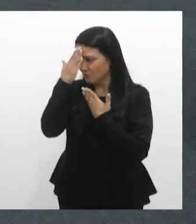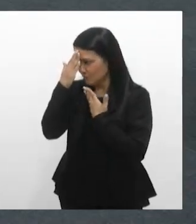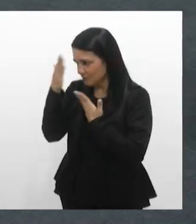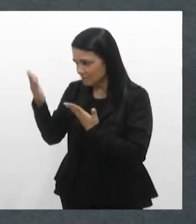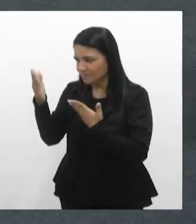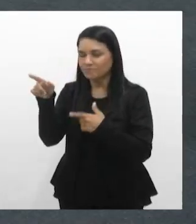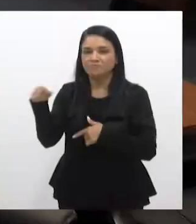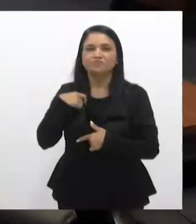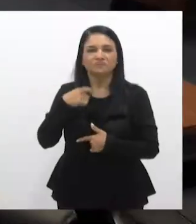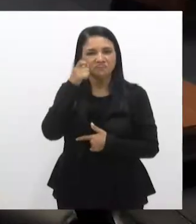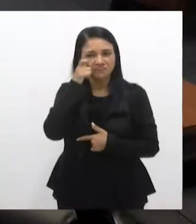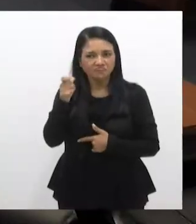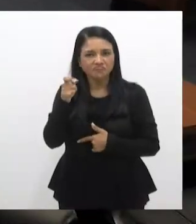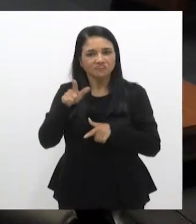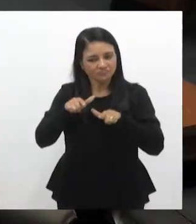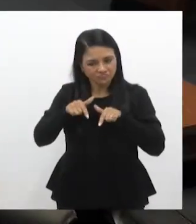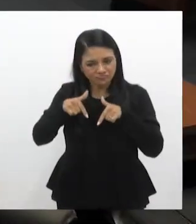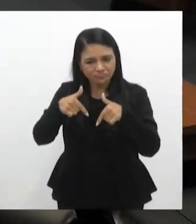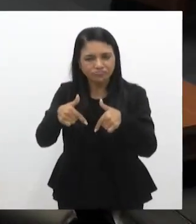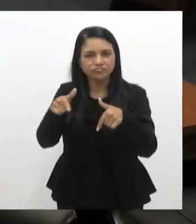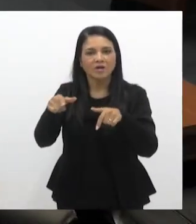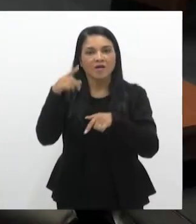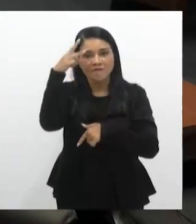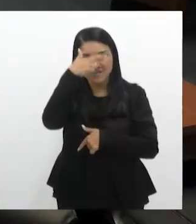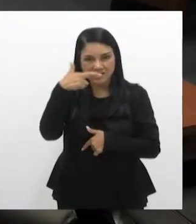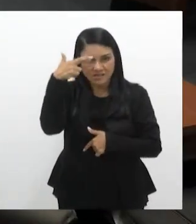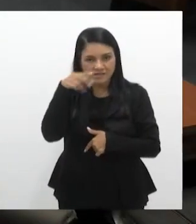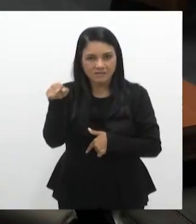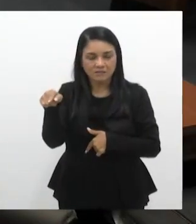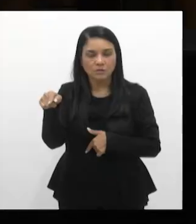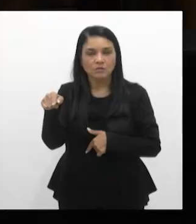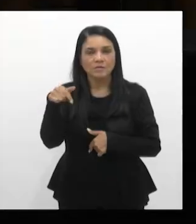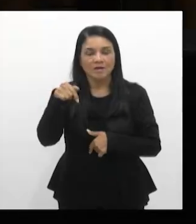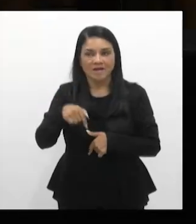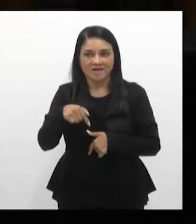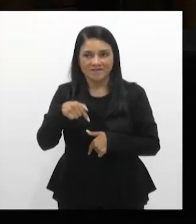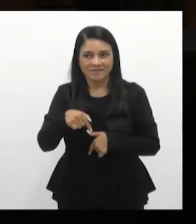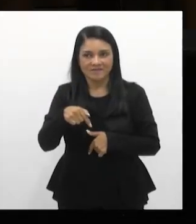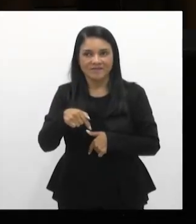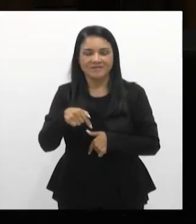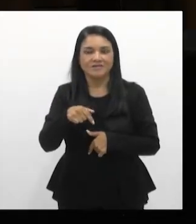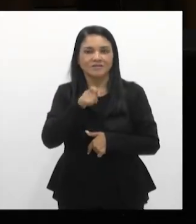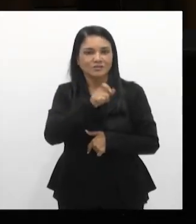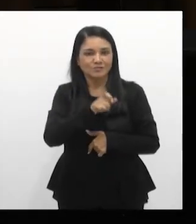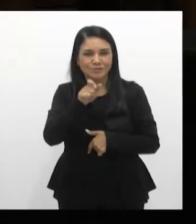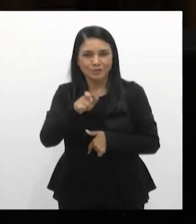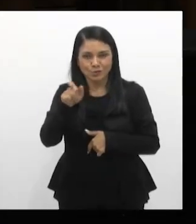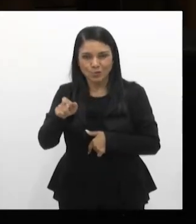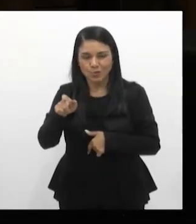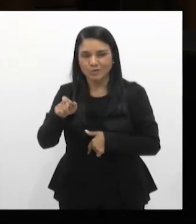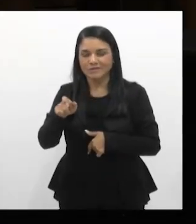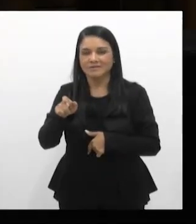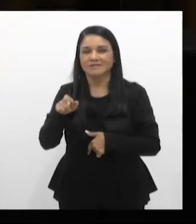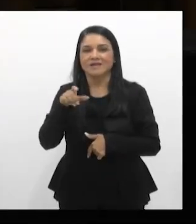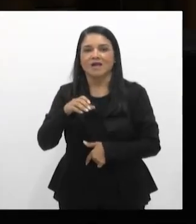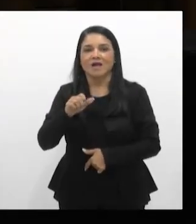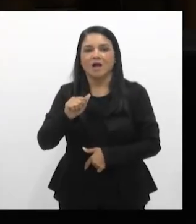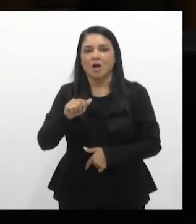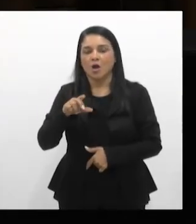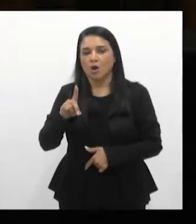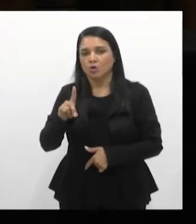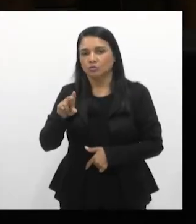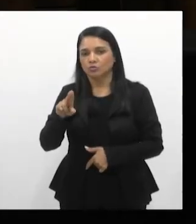Vossa Excelência, falar da intensificação da fiscalização, mas aqui, no caso, os envolvidos eram auditores fiscais e